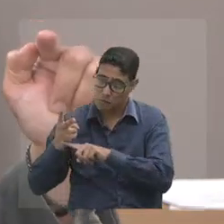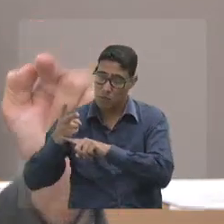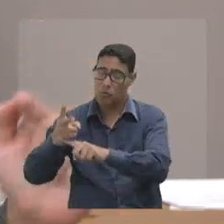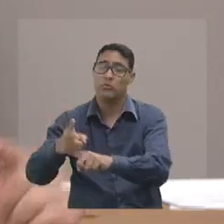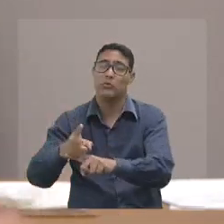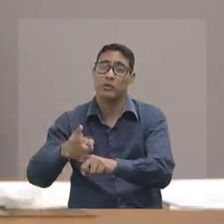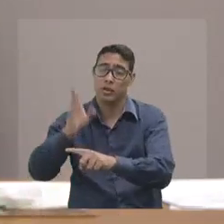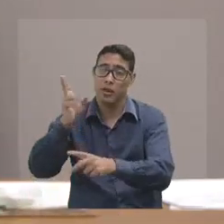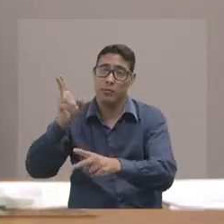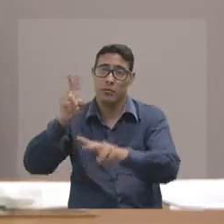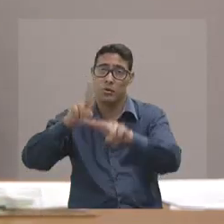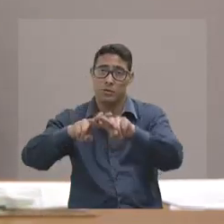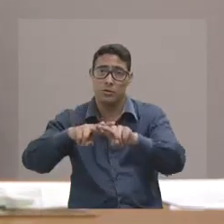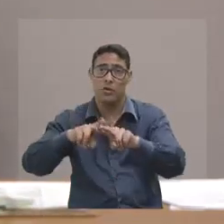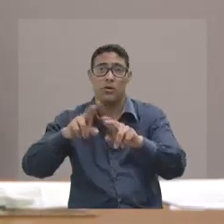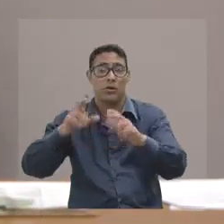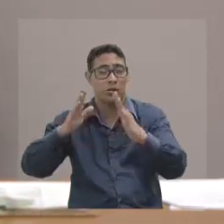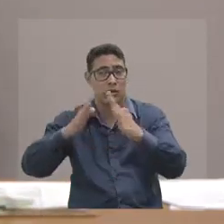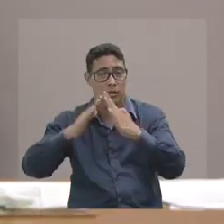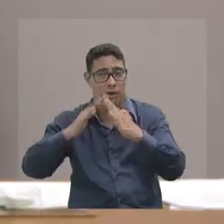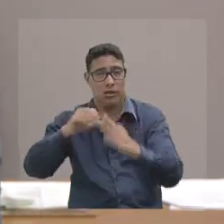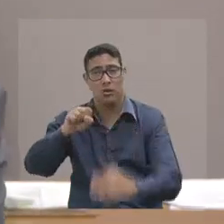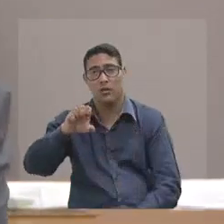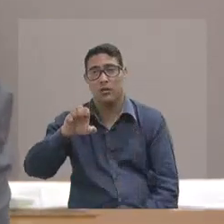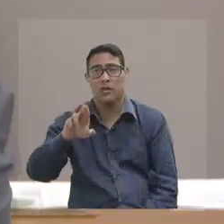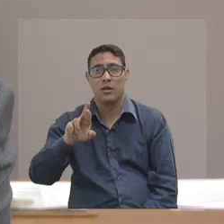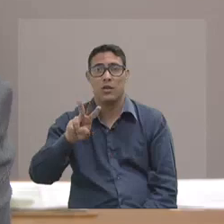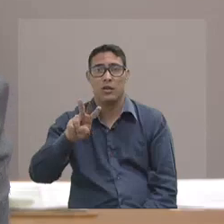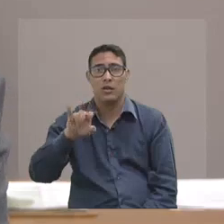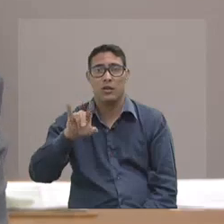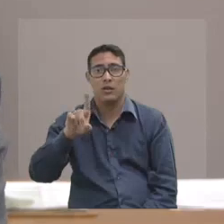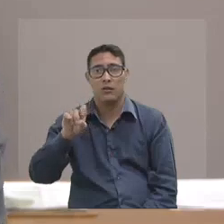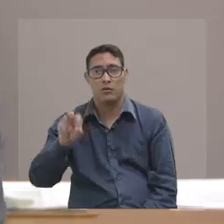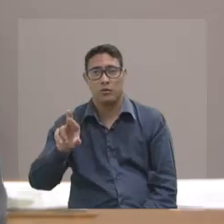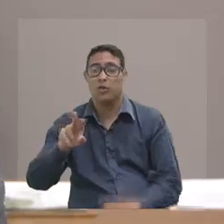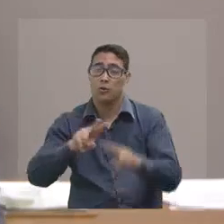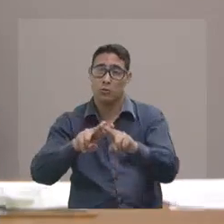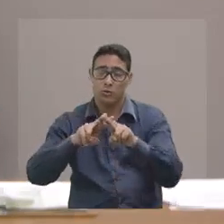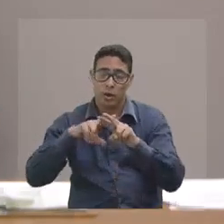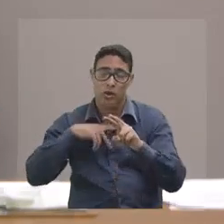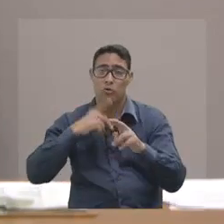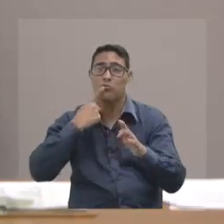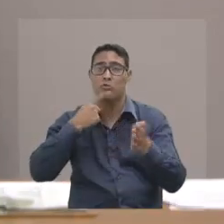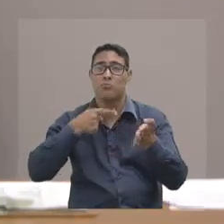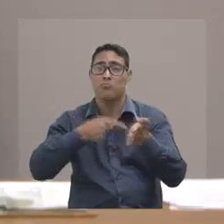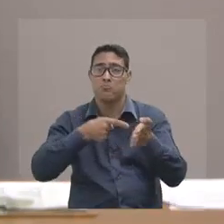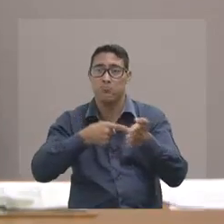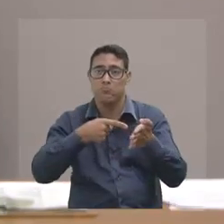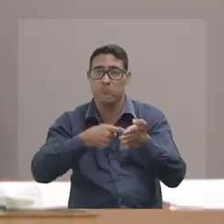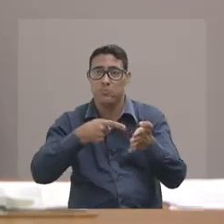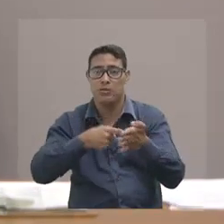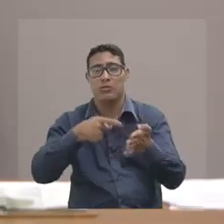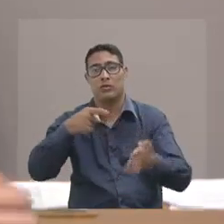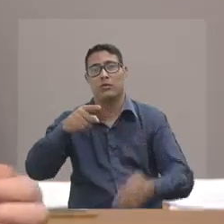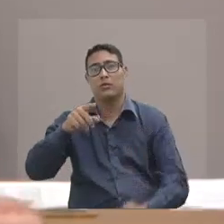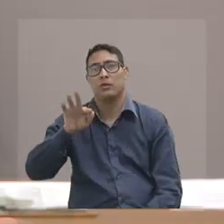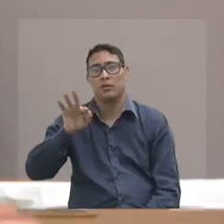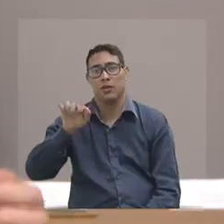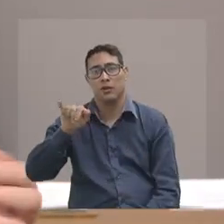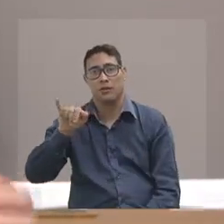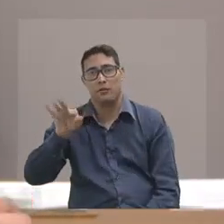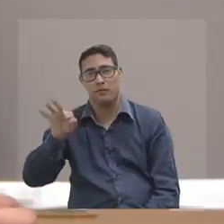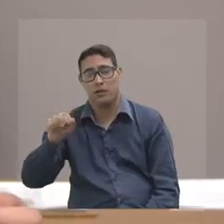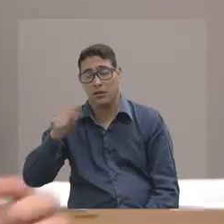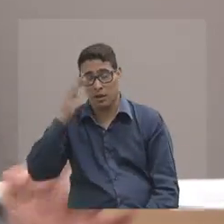na casa de servidor por uma denúncia feita você imagina o que que é uma busca e apreensão na casa de um servidor sério